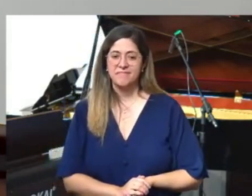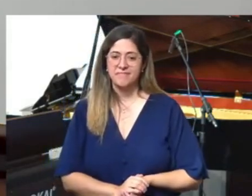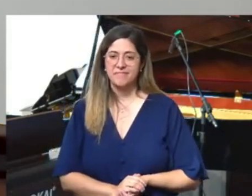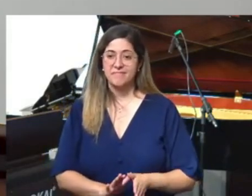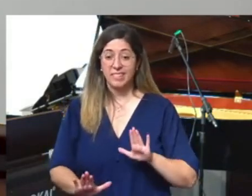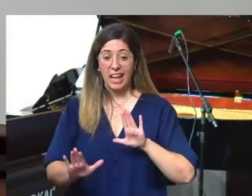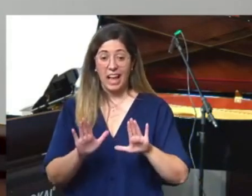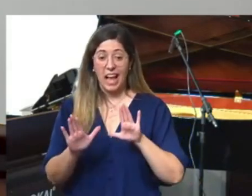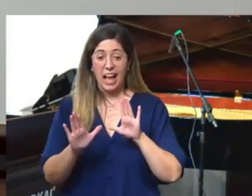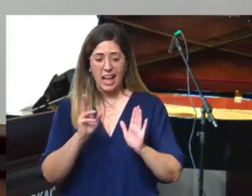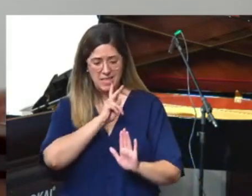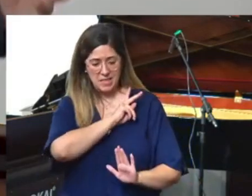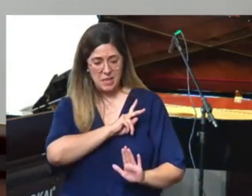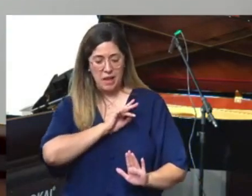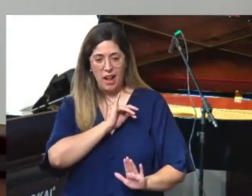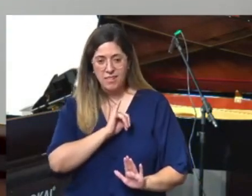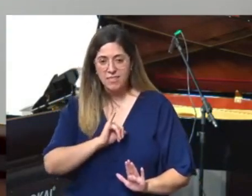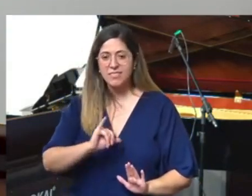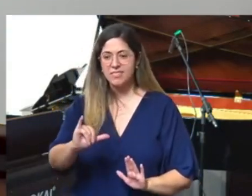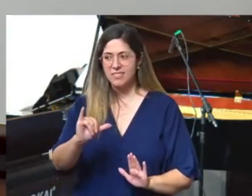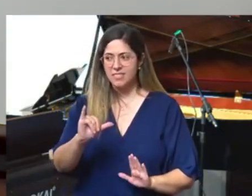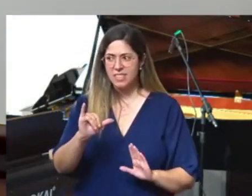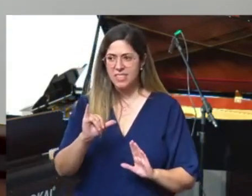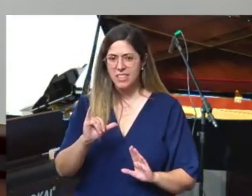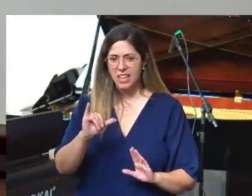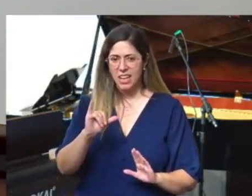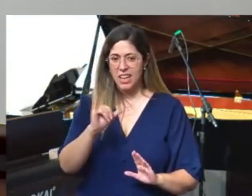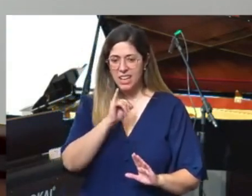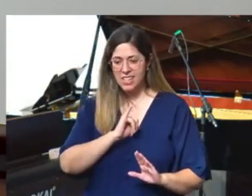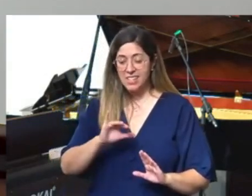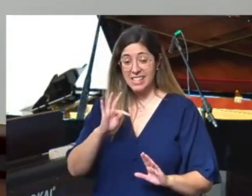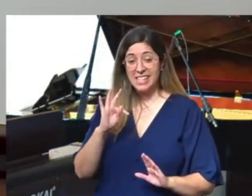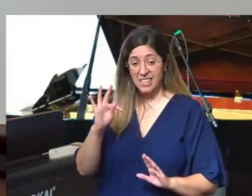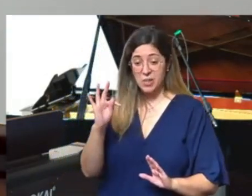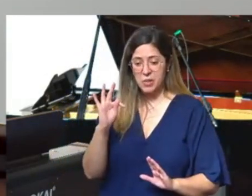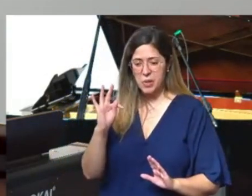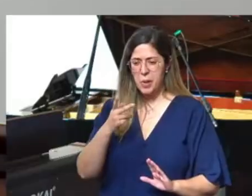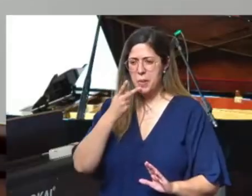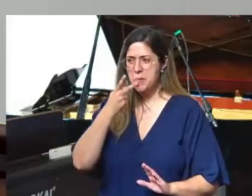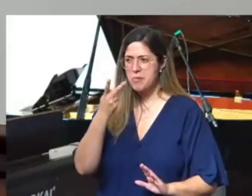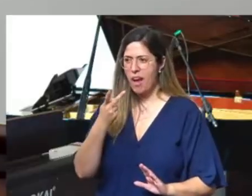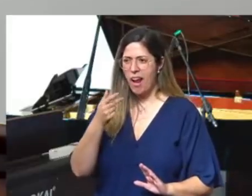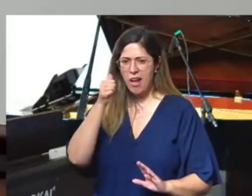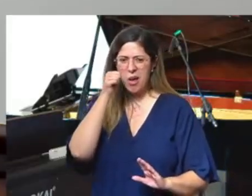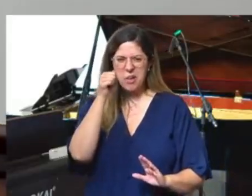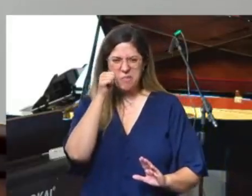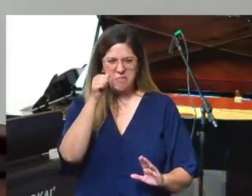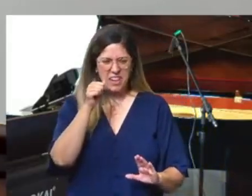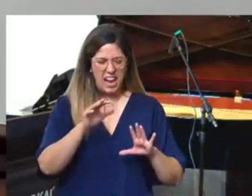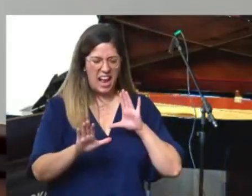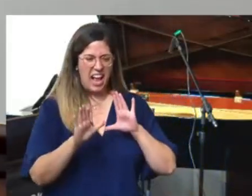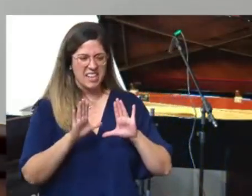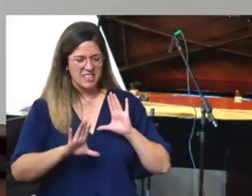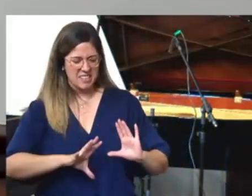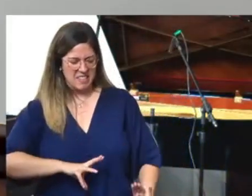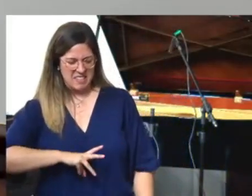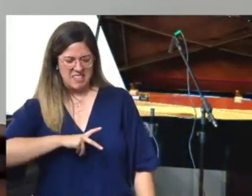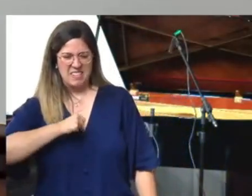Talvez esta mensagem de Paulo a Tito caia no ouvido de algumas mulheres influenciadas por um movimento